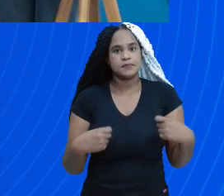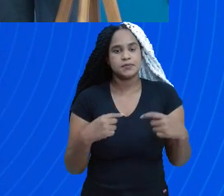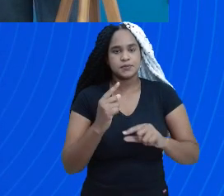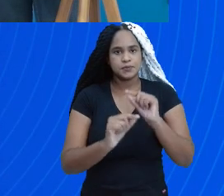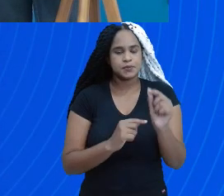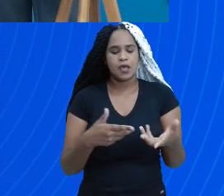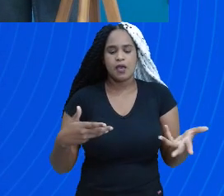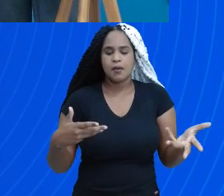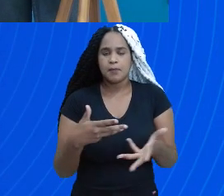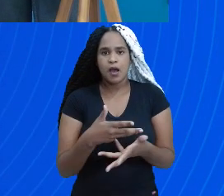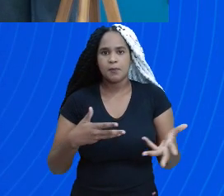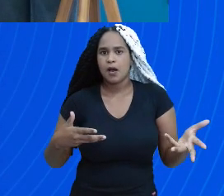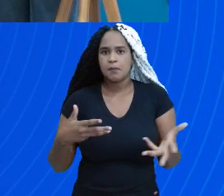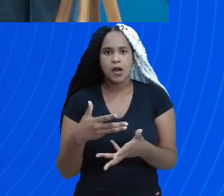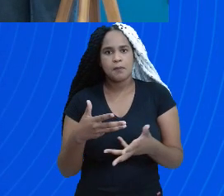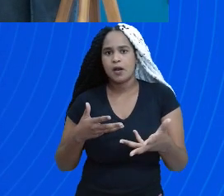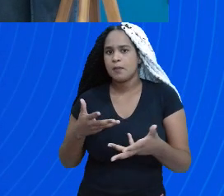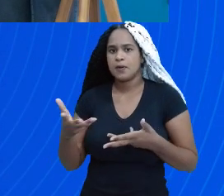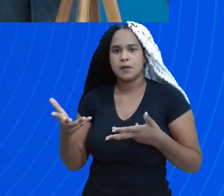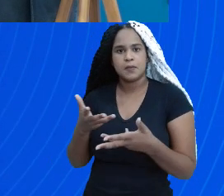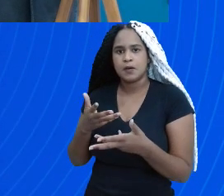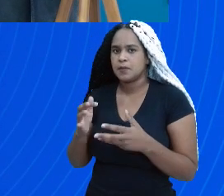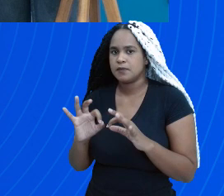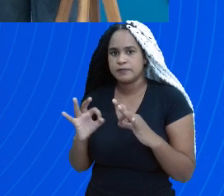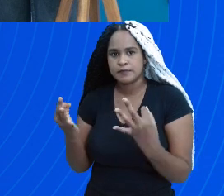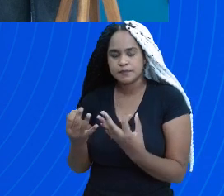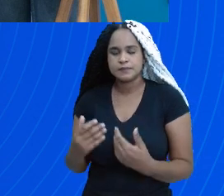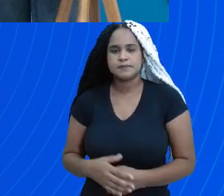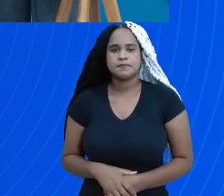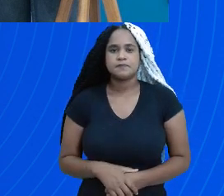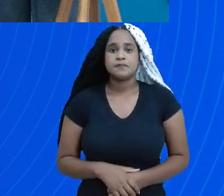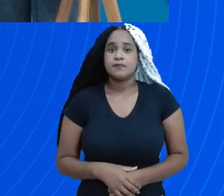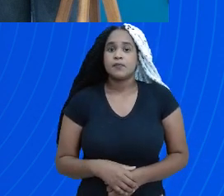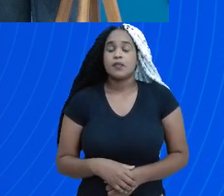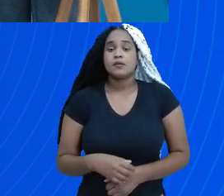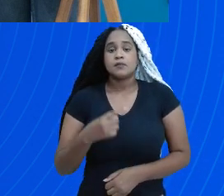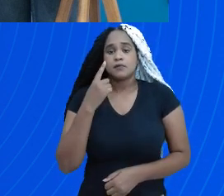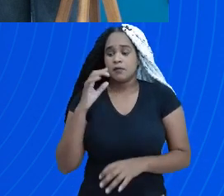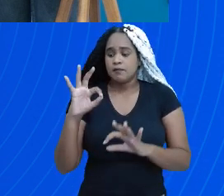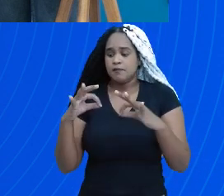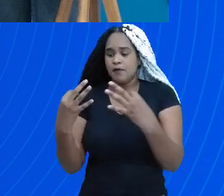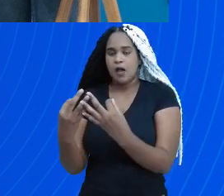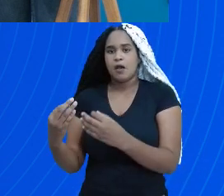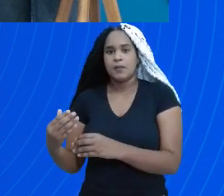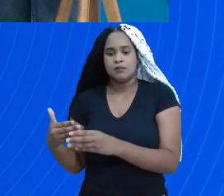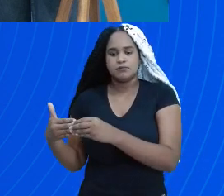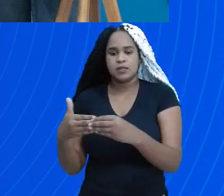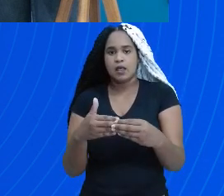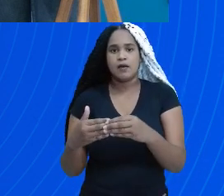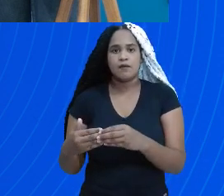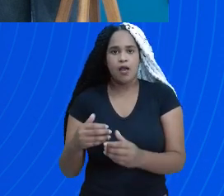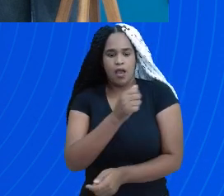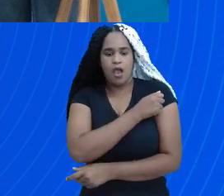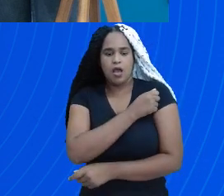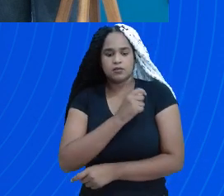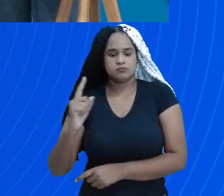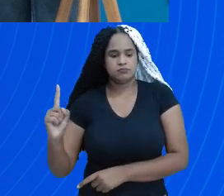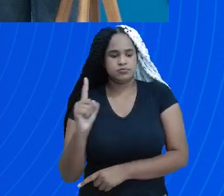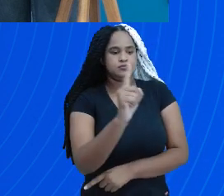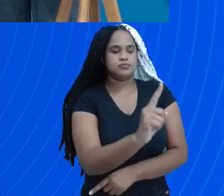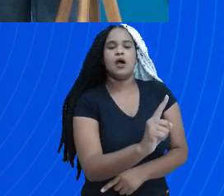boa relação com a família. Então, a família, quando coloca o estudante na escola, ele tem expectativa, não